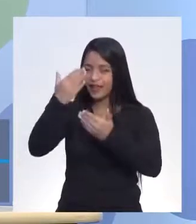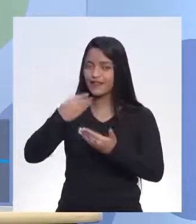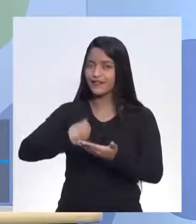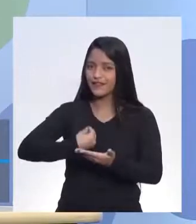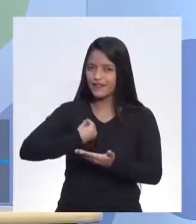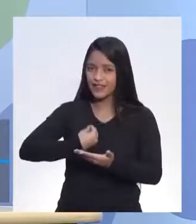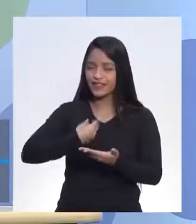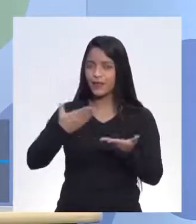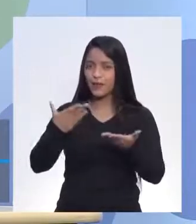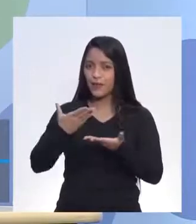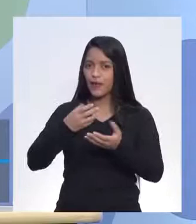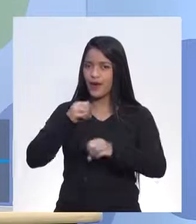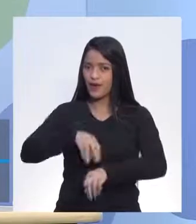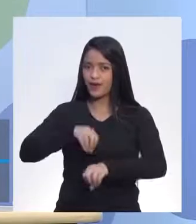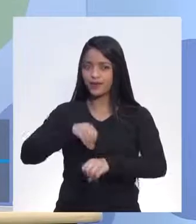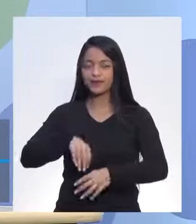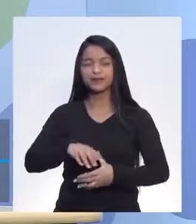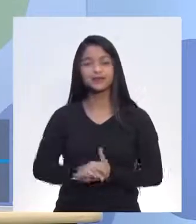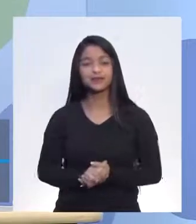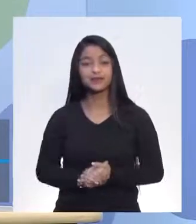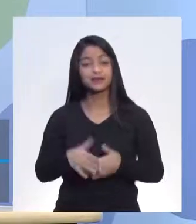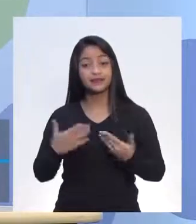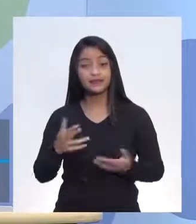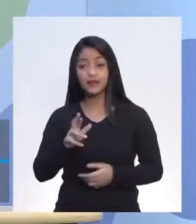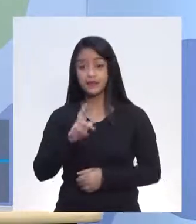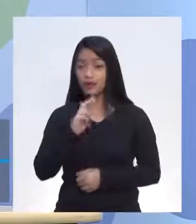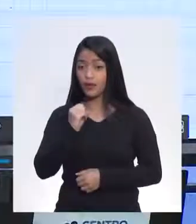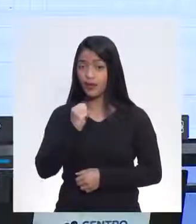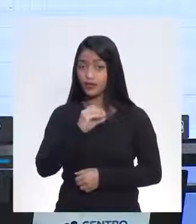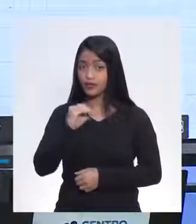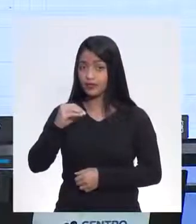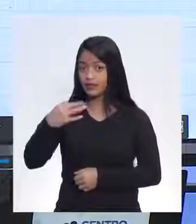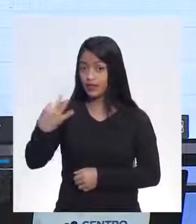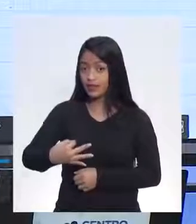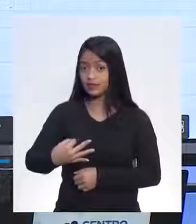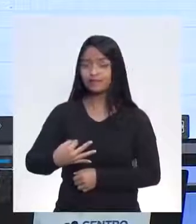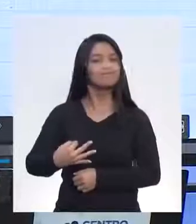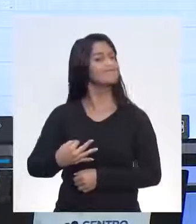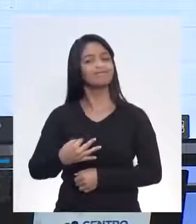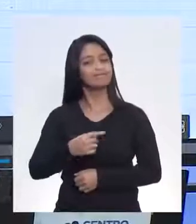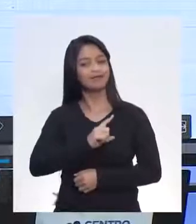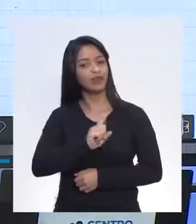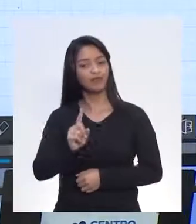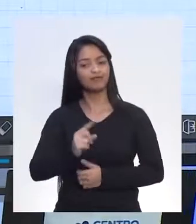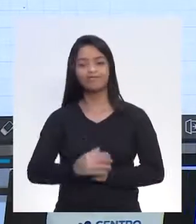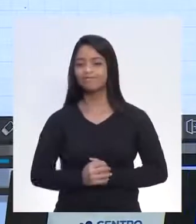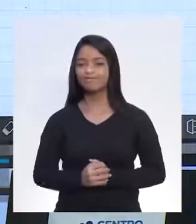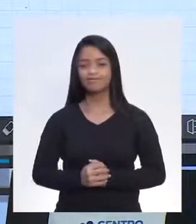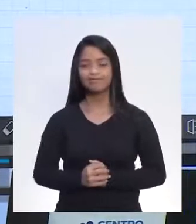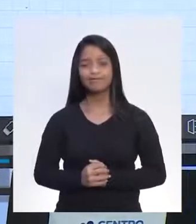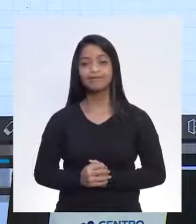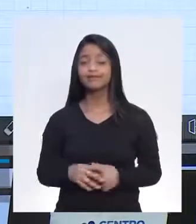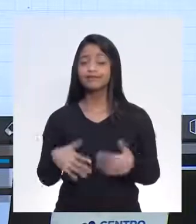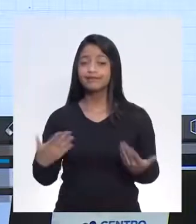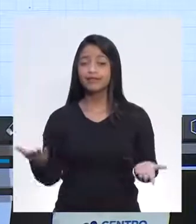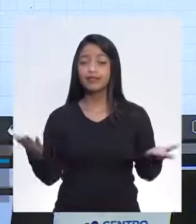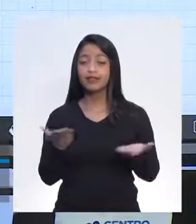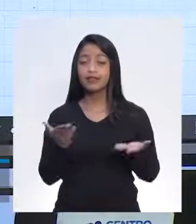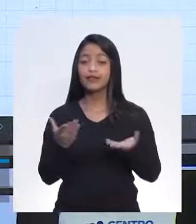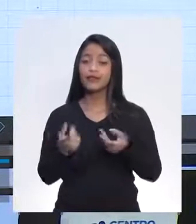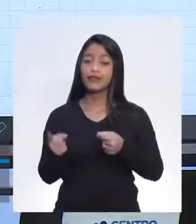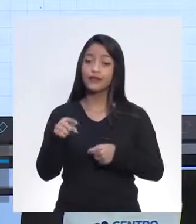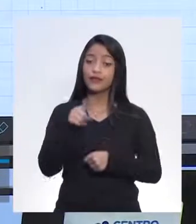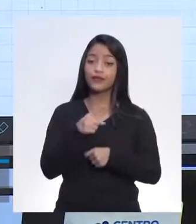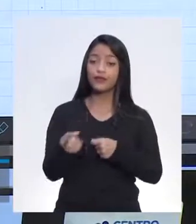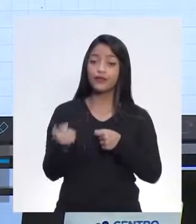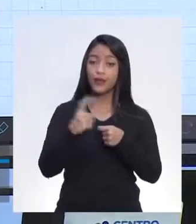presente aqui na aula. Então, 800 é a resposta, Osmar? Ai, não. Vamos lá, tá? Vamos só dar uma retornada no exercício,